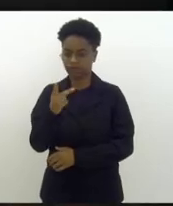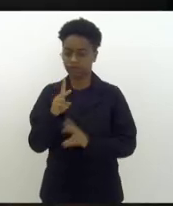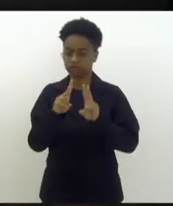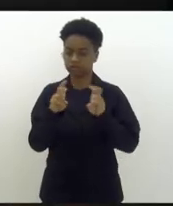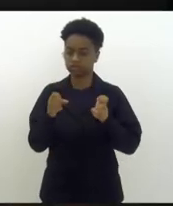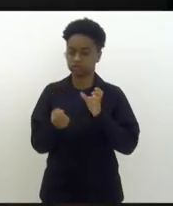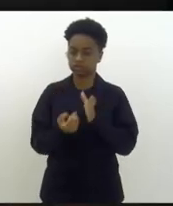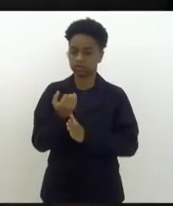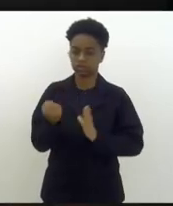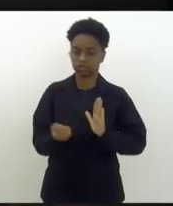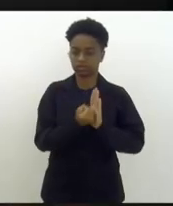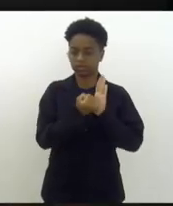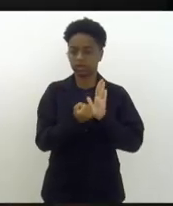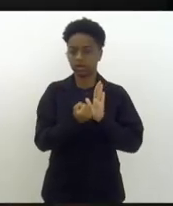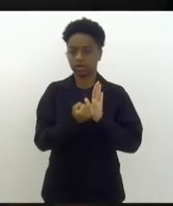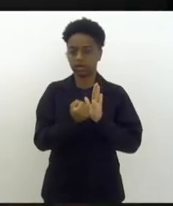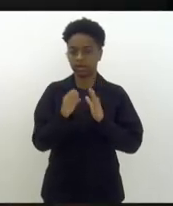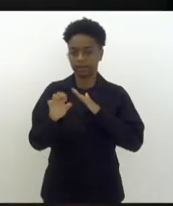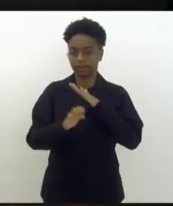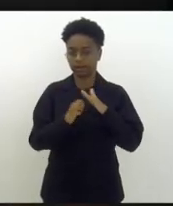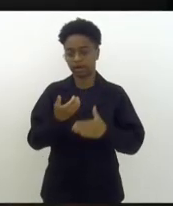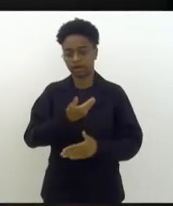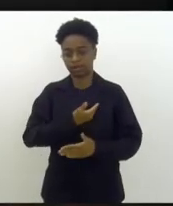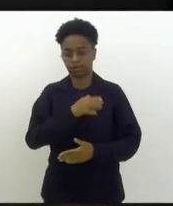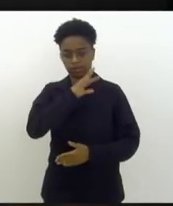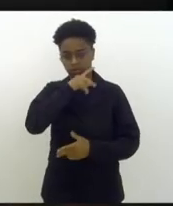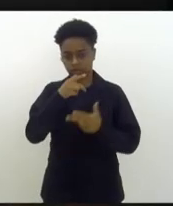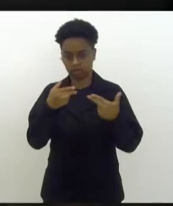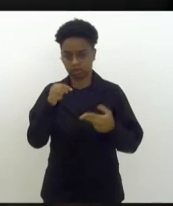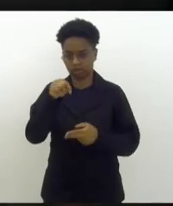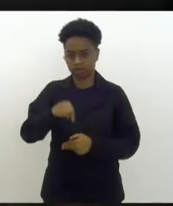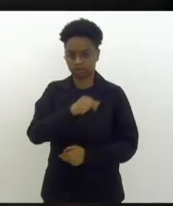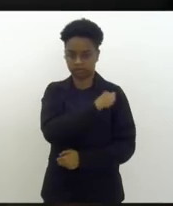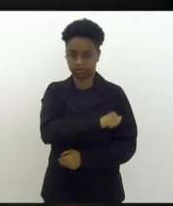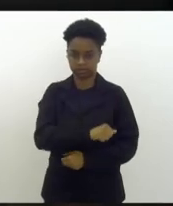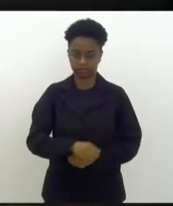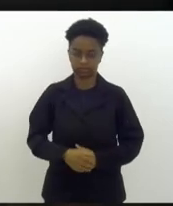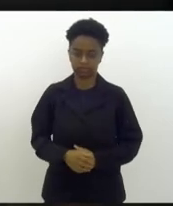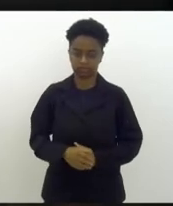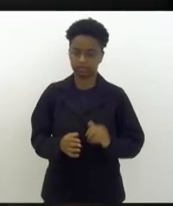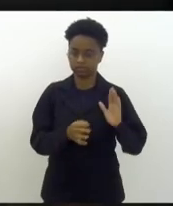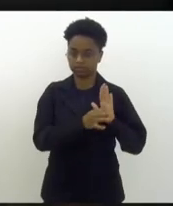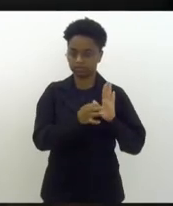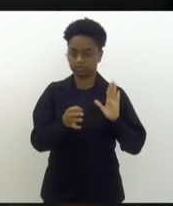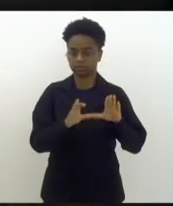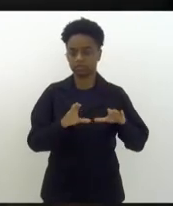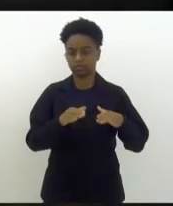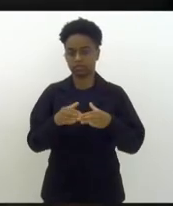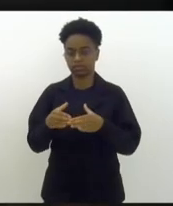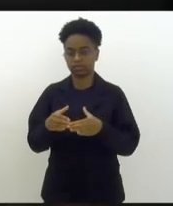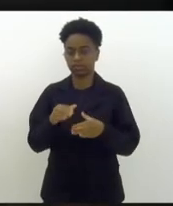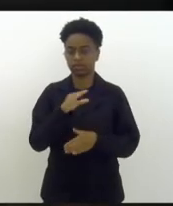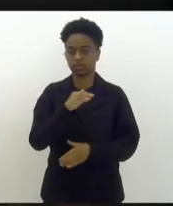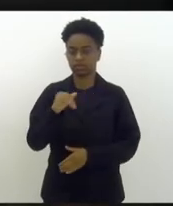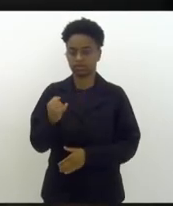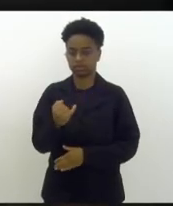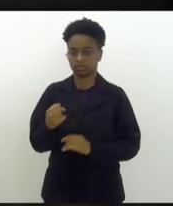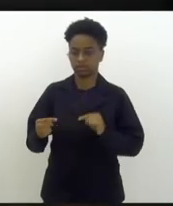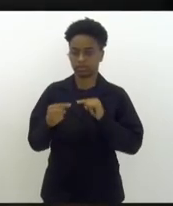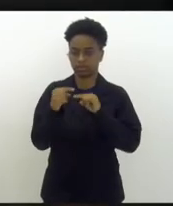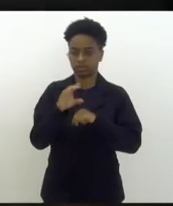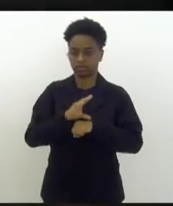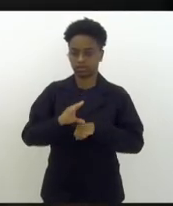do seu empresa amiga do animal no âmbito do Estado do Rio de Janeiro pareceres das comissões Constituição e justiça pela